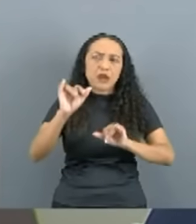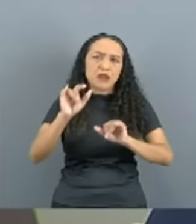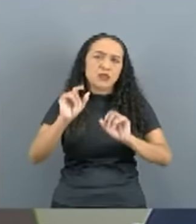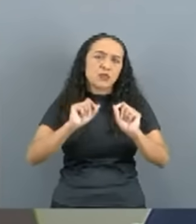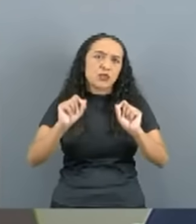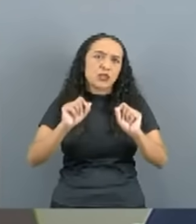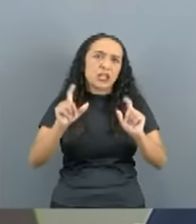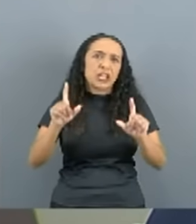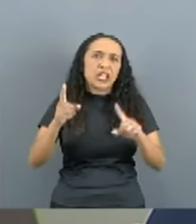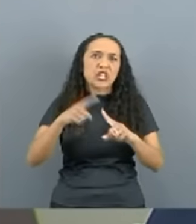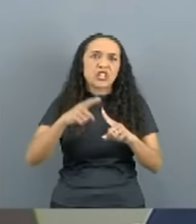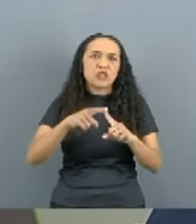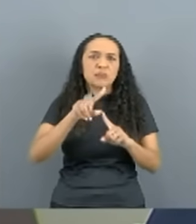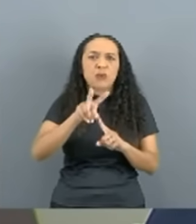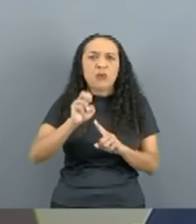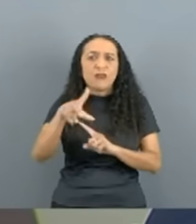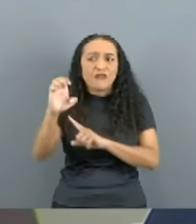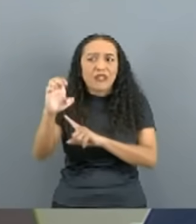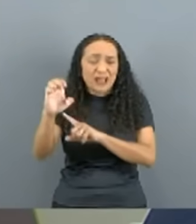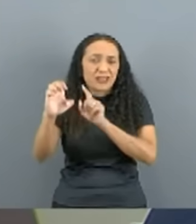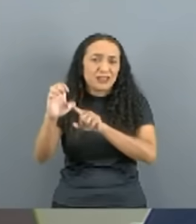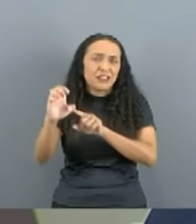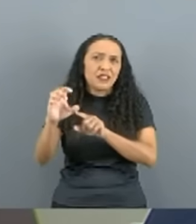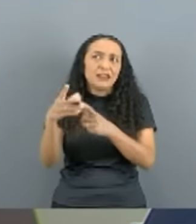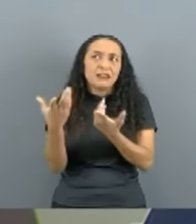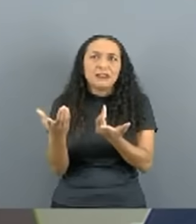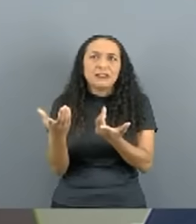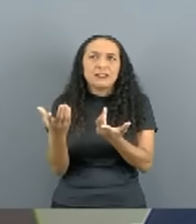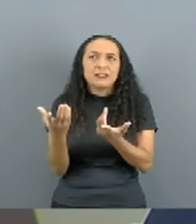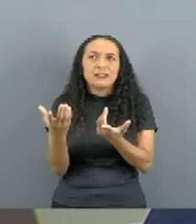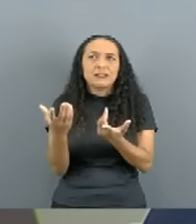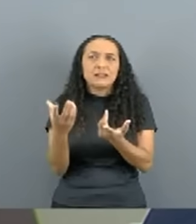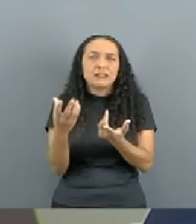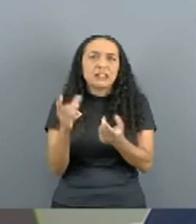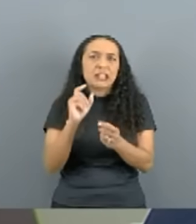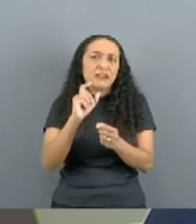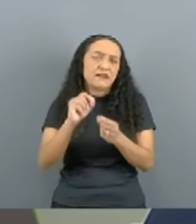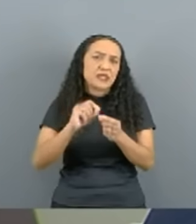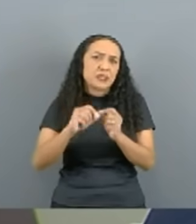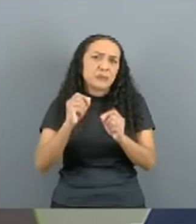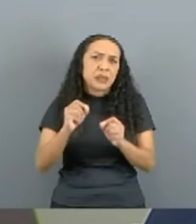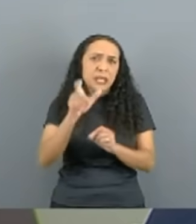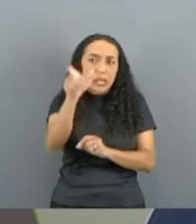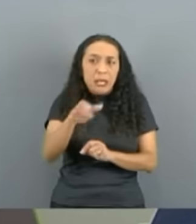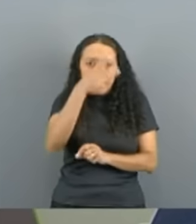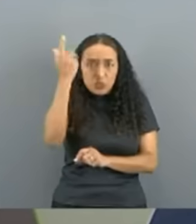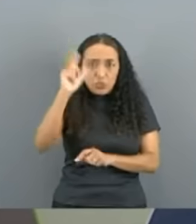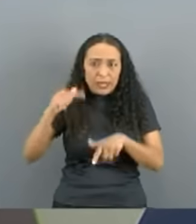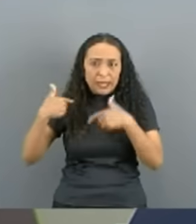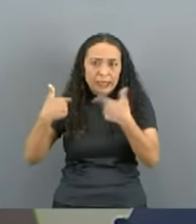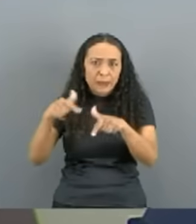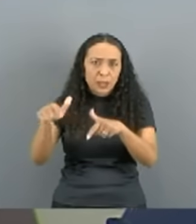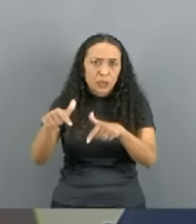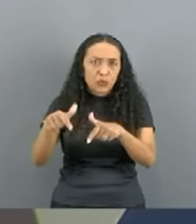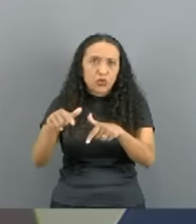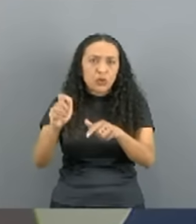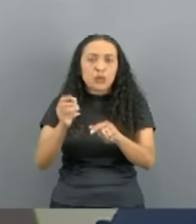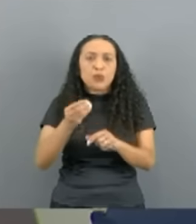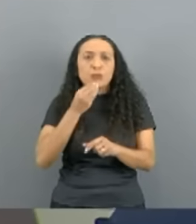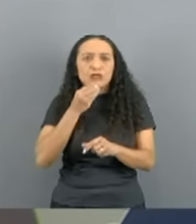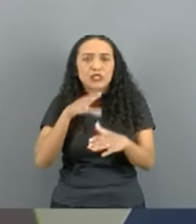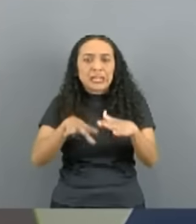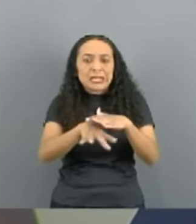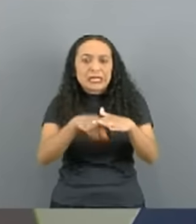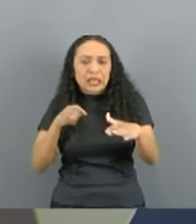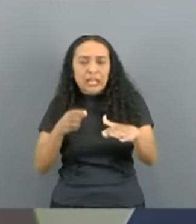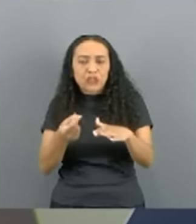que era uma espécie de vale que se faria para que o trabalhador pudesse sacar o dinheiro,